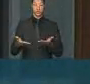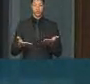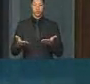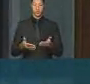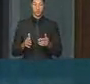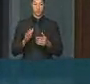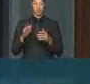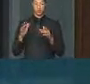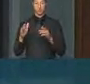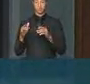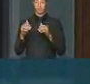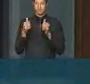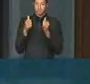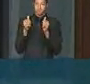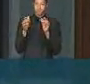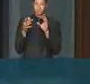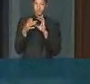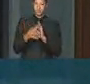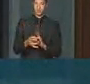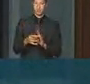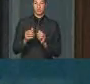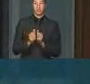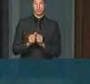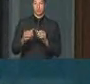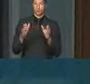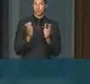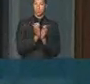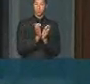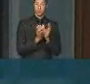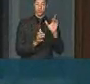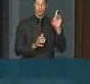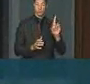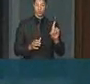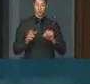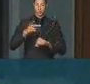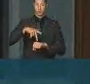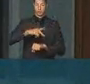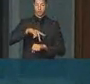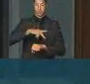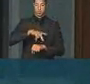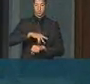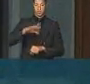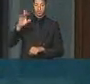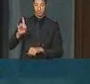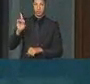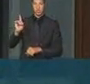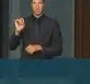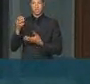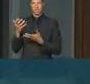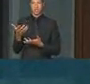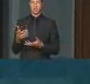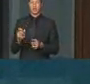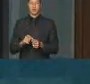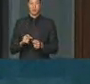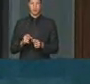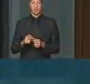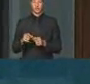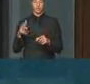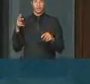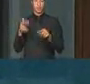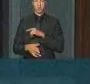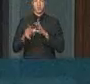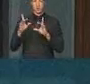namoram com a direita a direita nesse país direita que quer fazer a ruptura